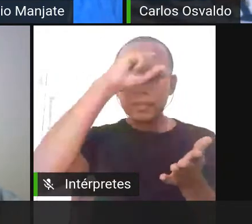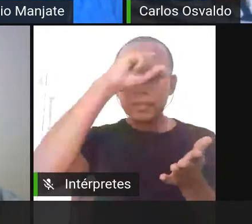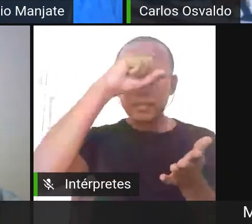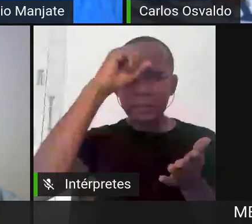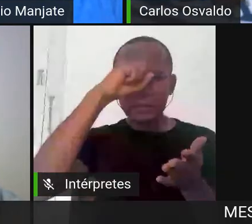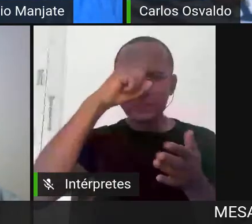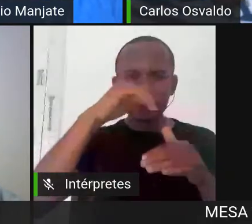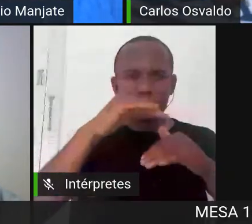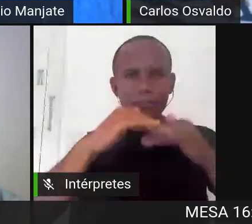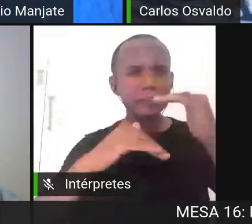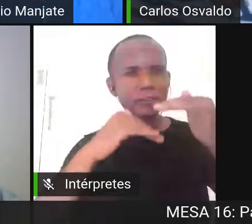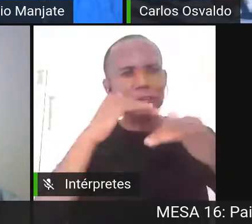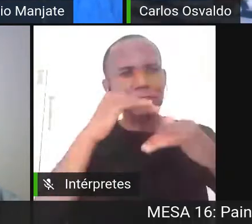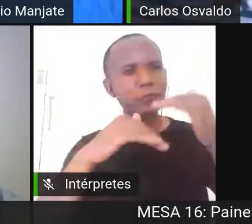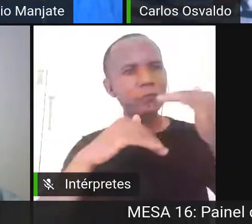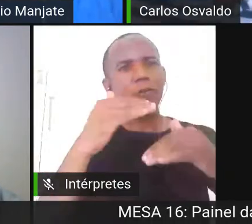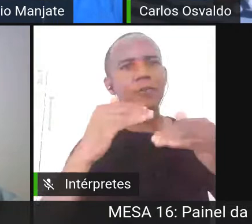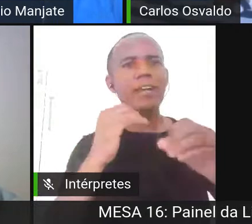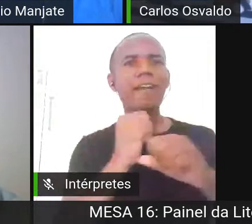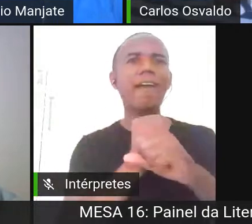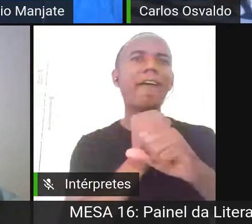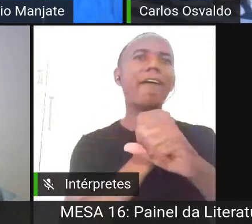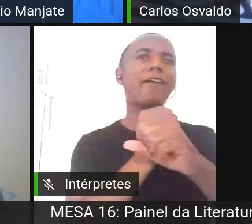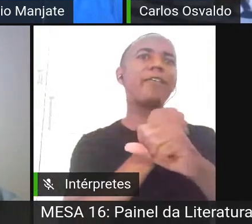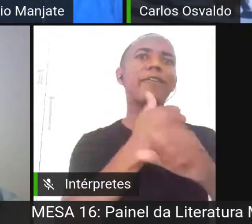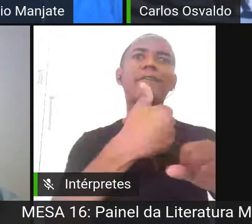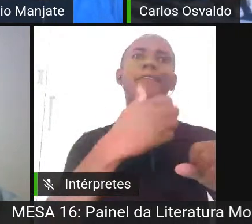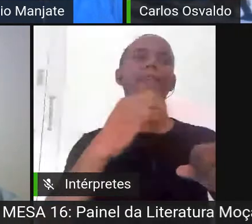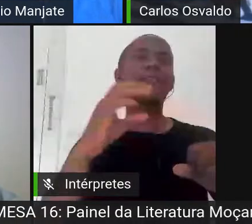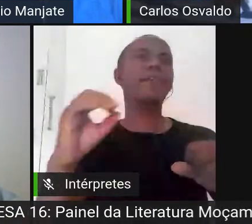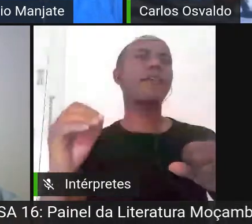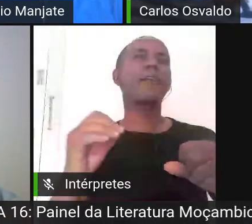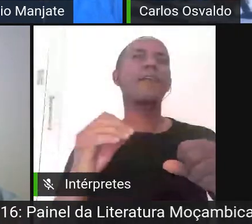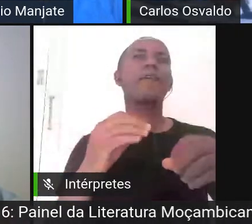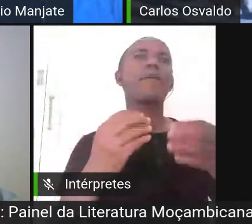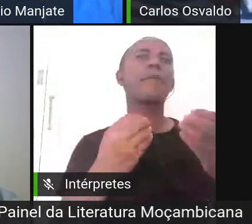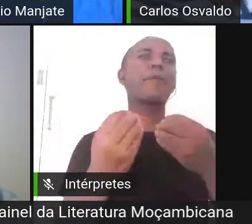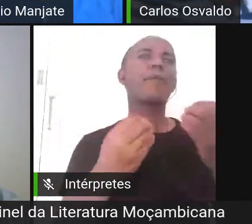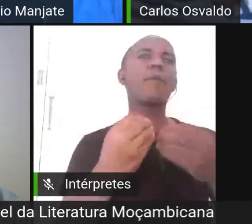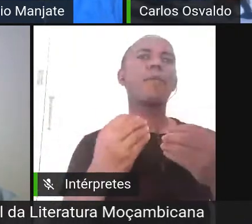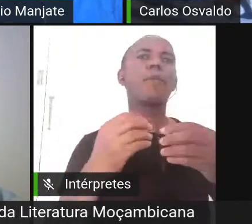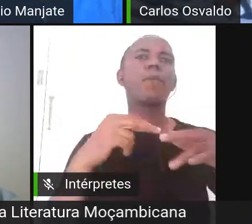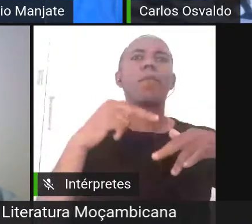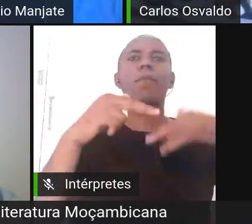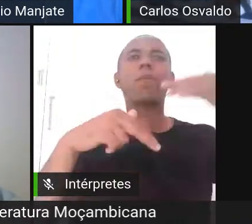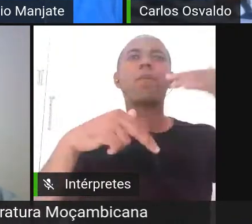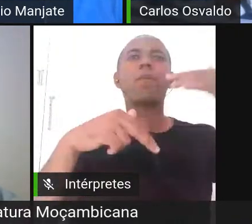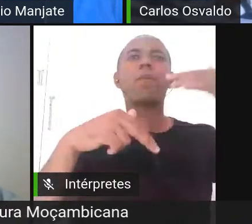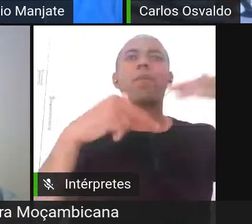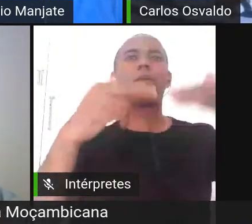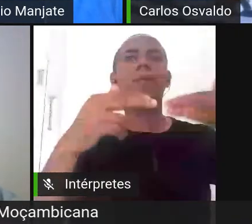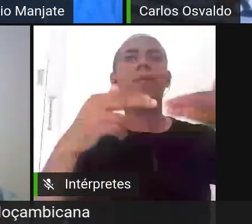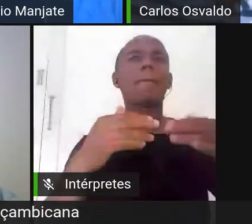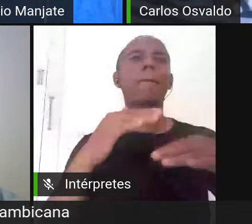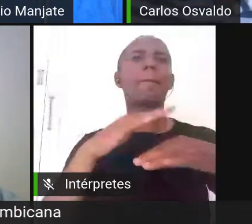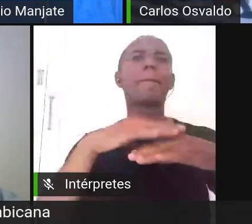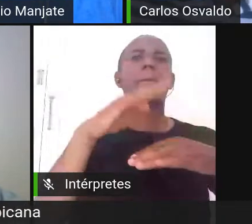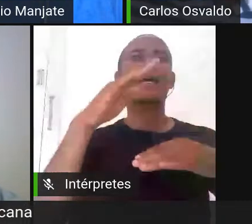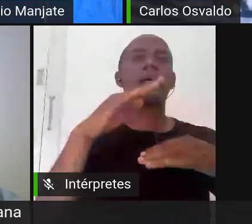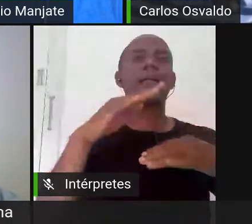iremos encontrar uma literatura moçambicana que tem uma identidade muito vincada, muito marcada, e esperemos que seja um